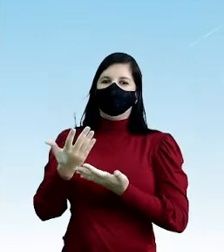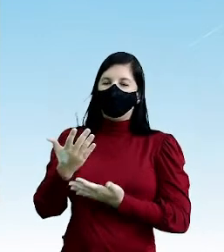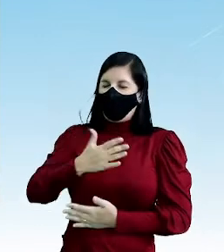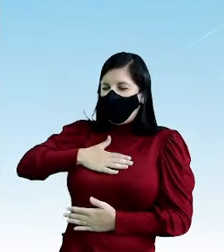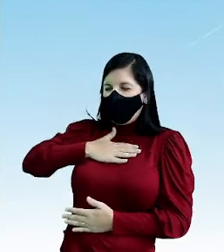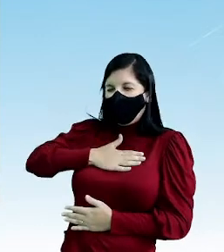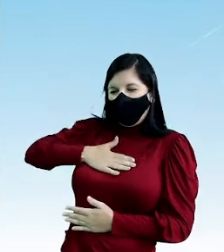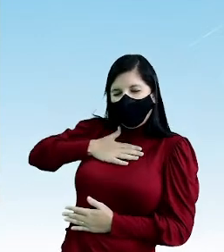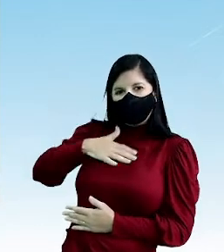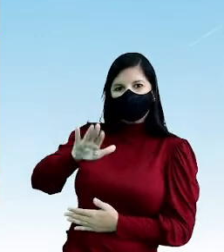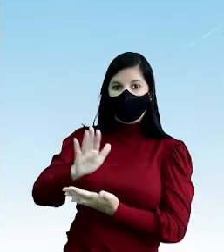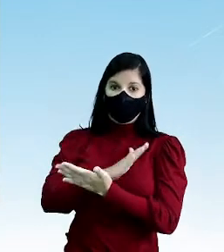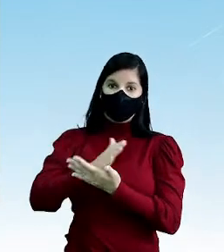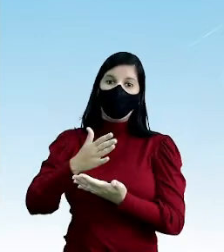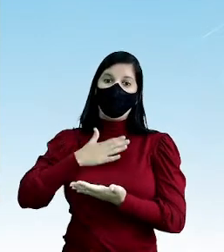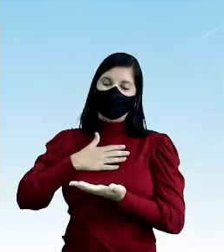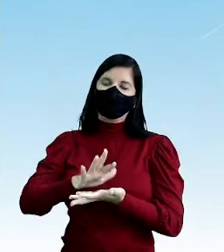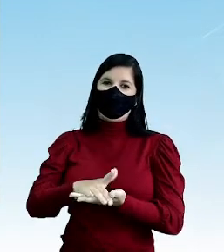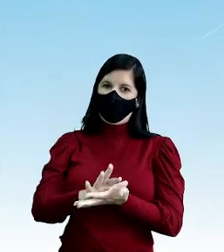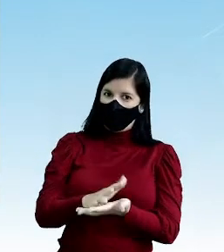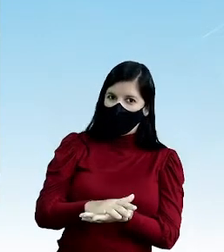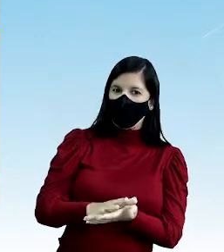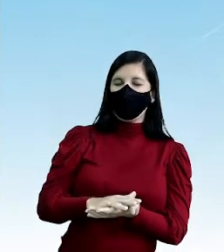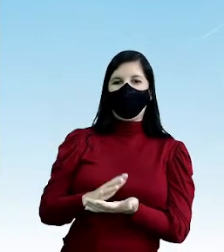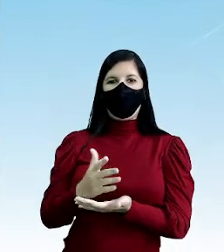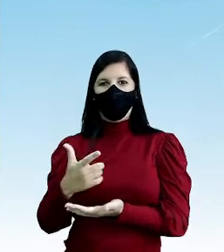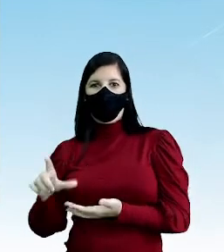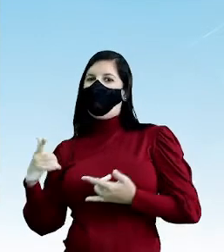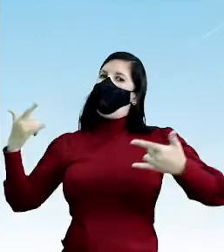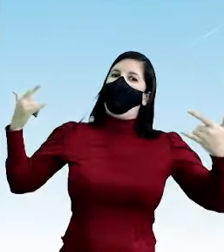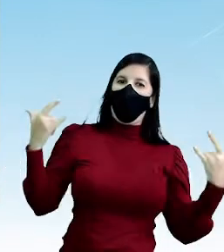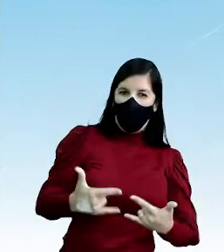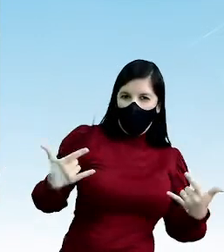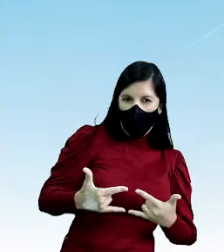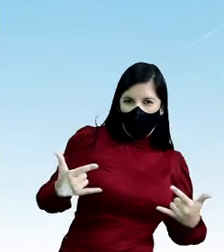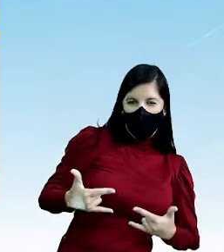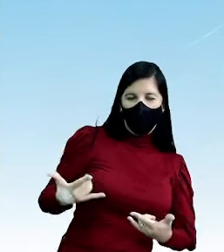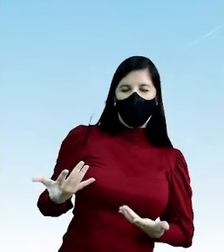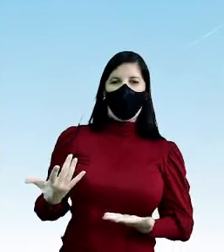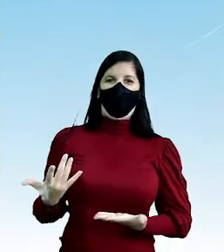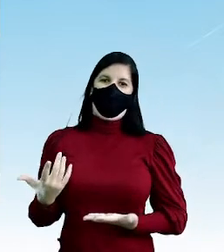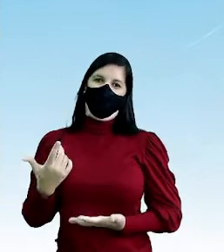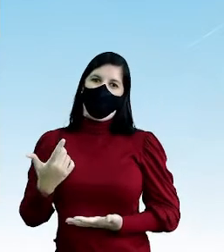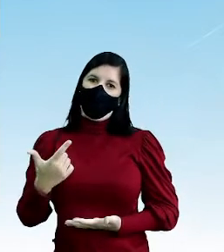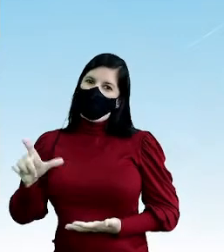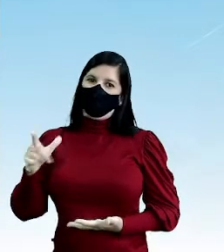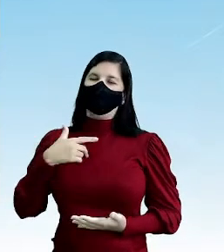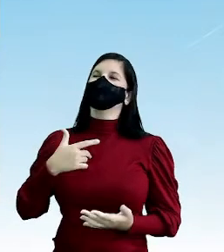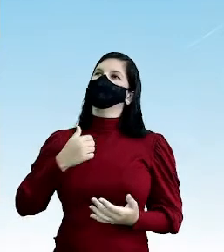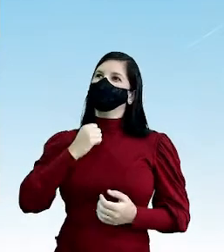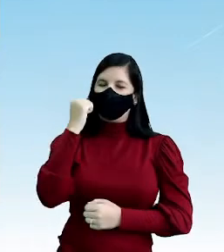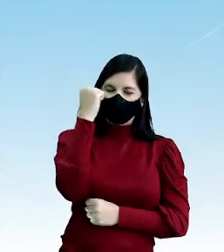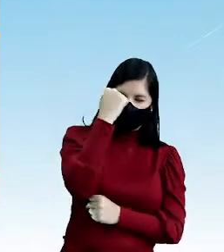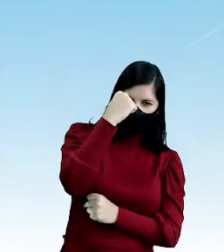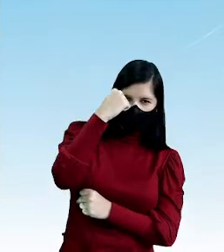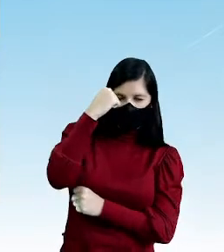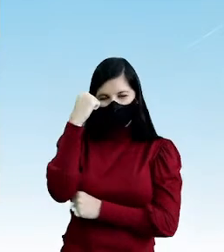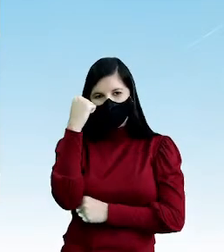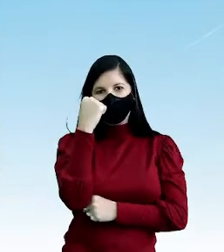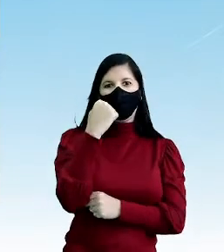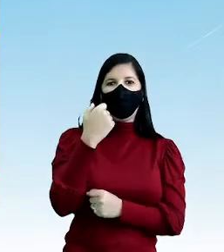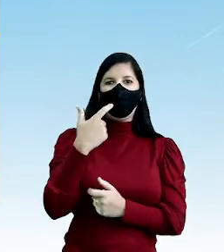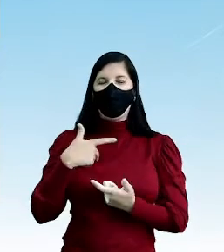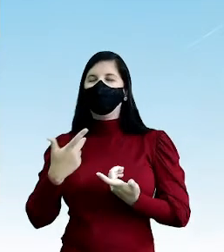preferido. Uns gostam de samba, outros gostam de rock, outros gostam de sertanejo, tem gente que gosta de